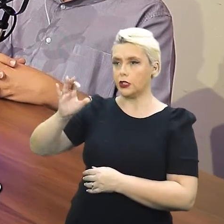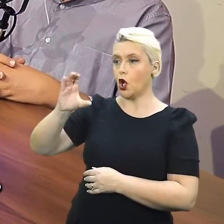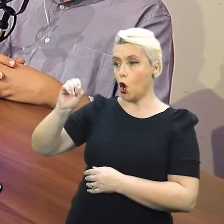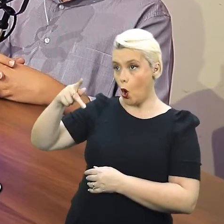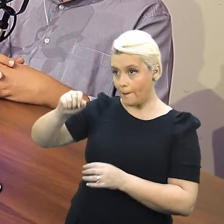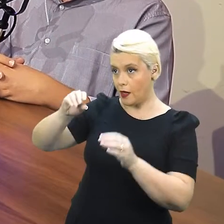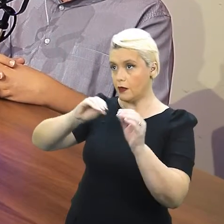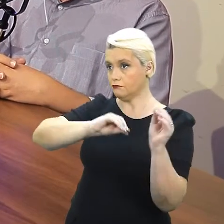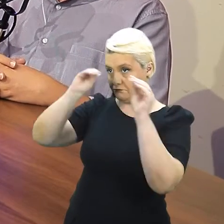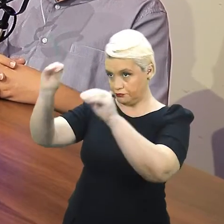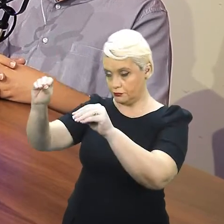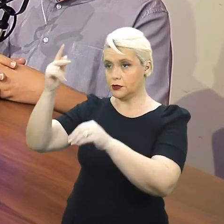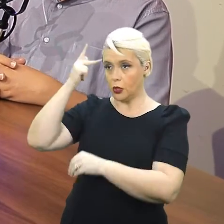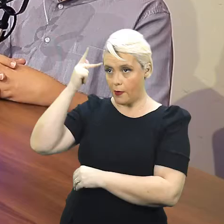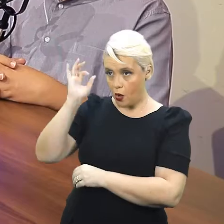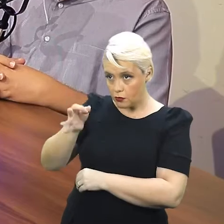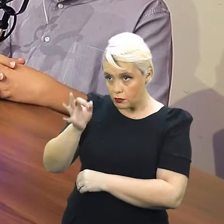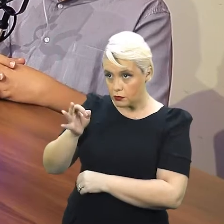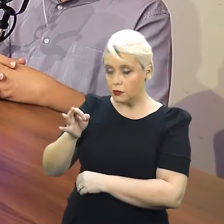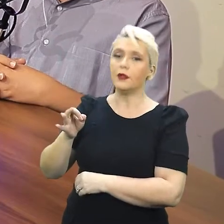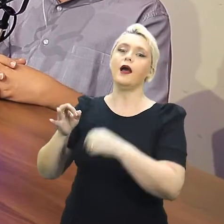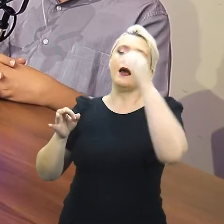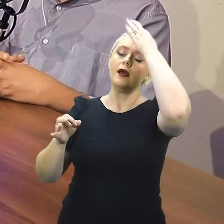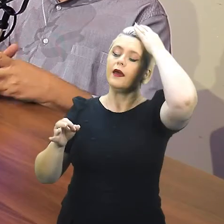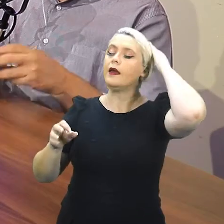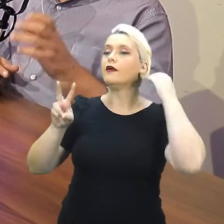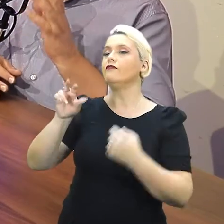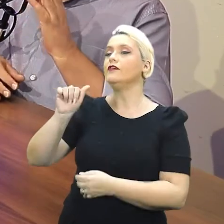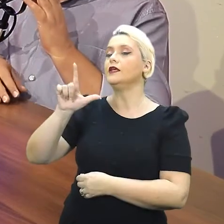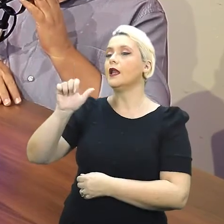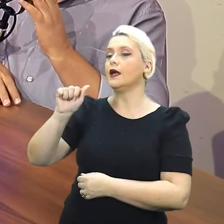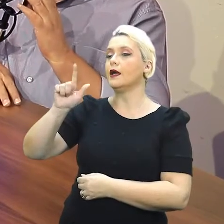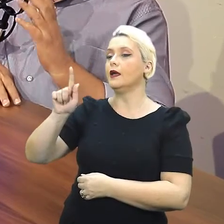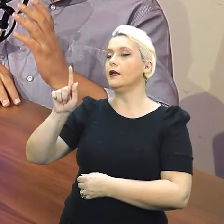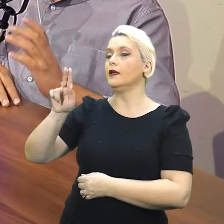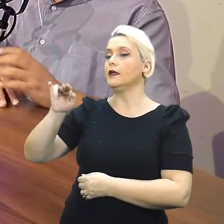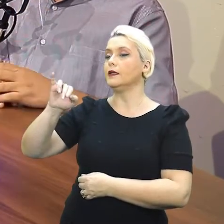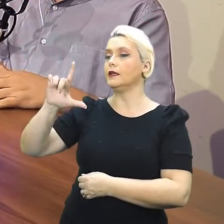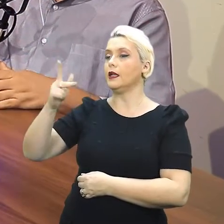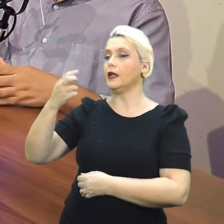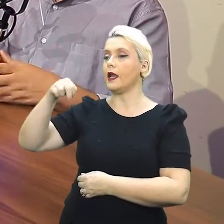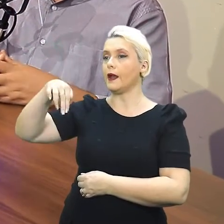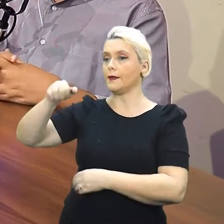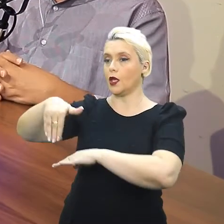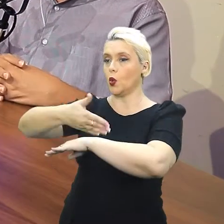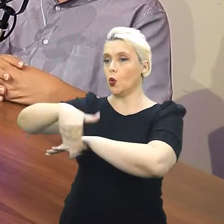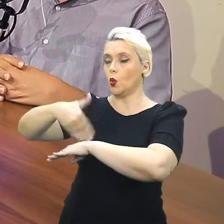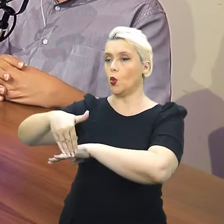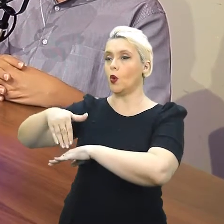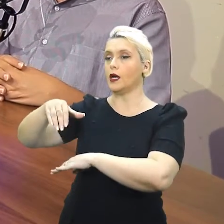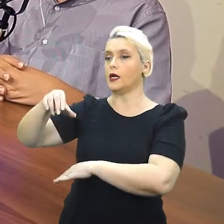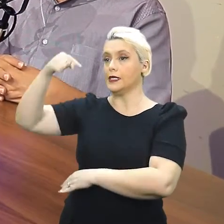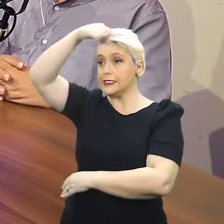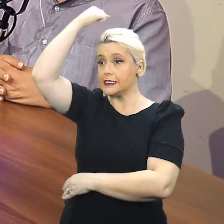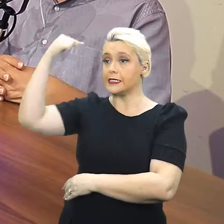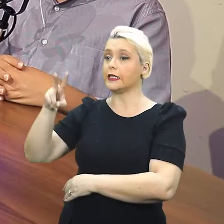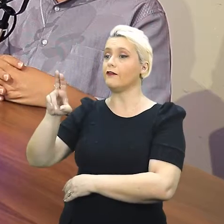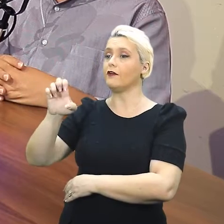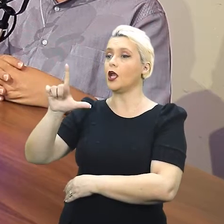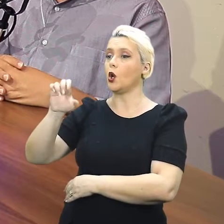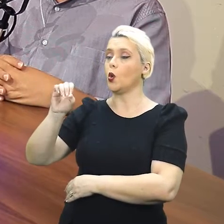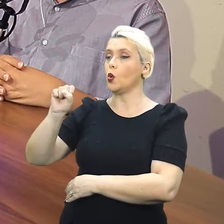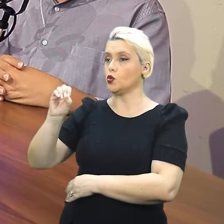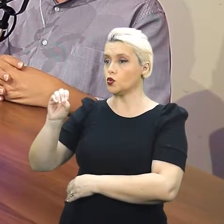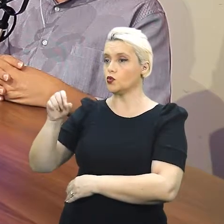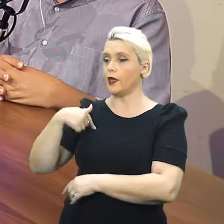Copa você Guilherme, foi para São Paulo. na Vila Guilherme, Antônio José, Uhum. na rua Dona Santa Veloso, era